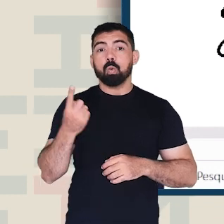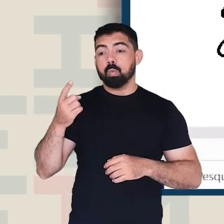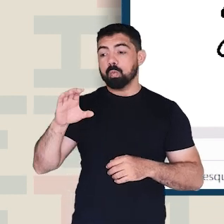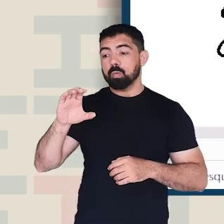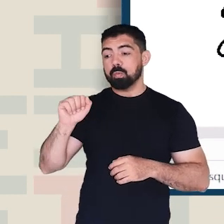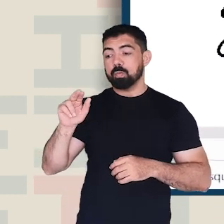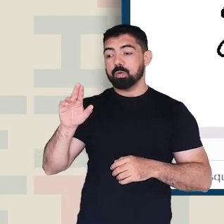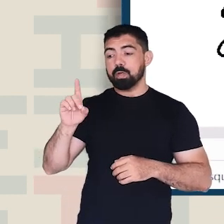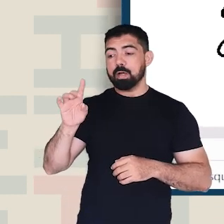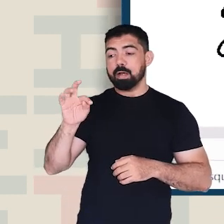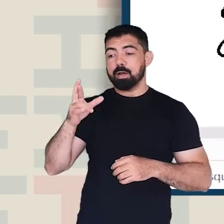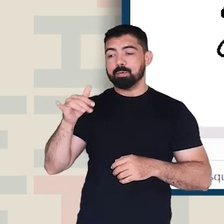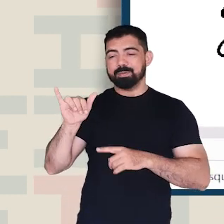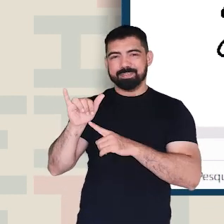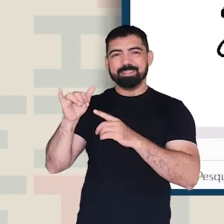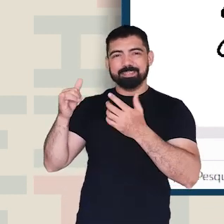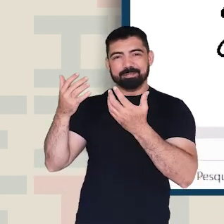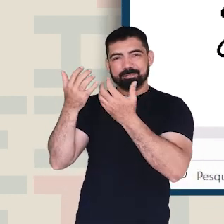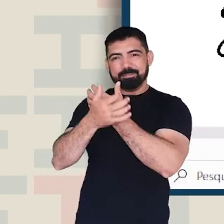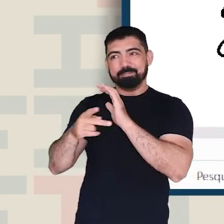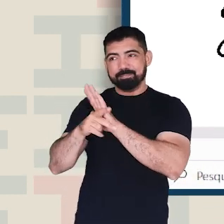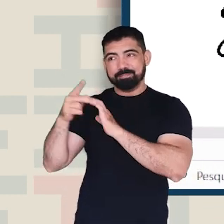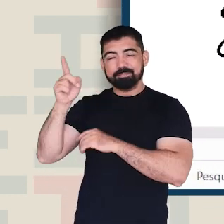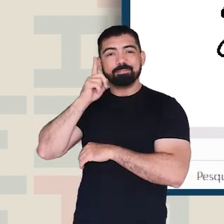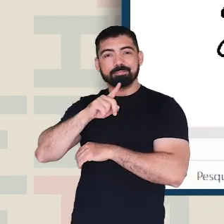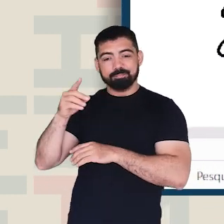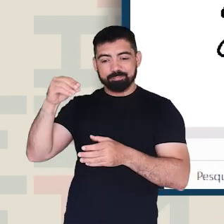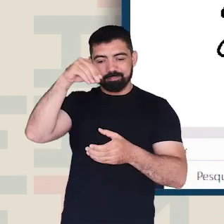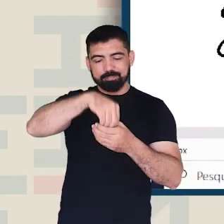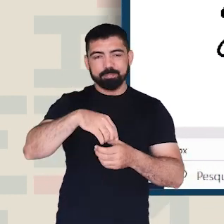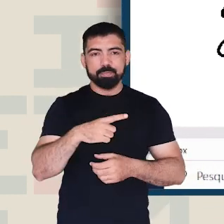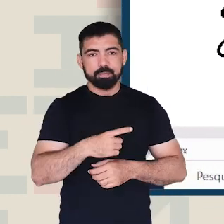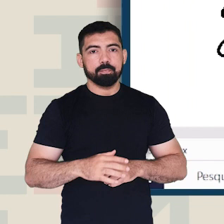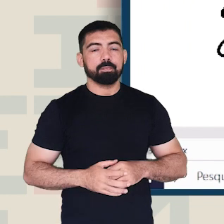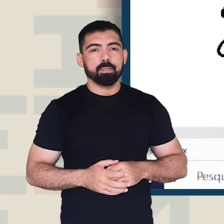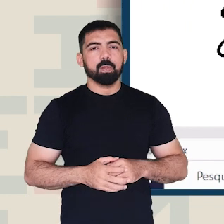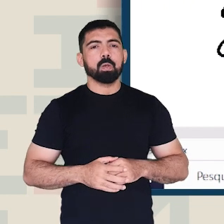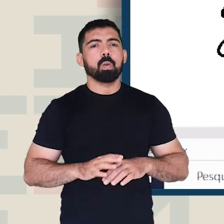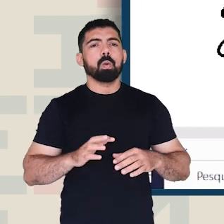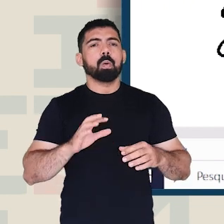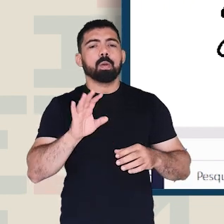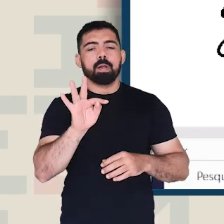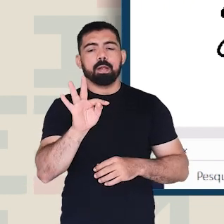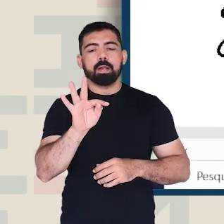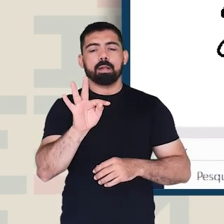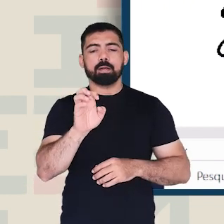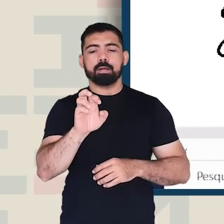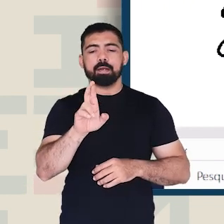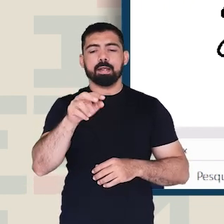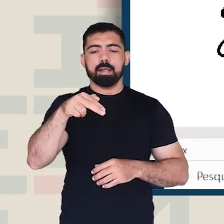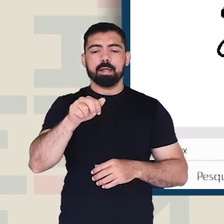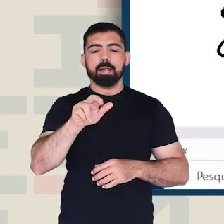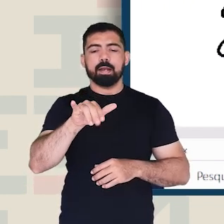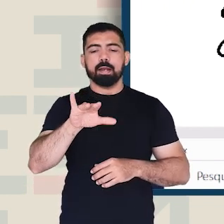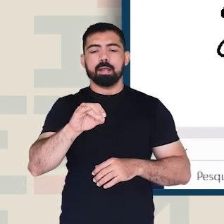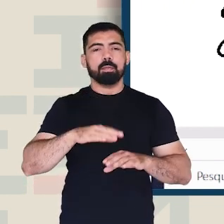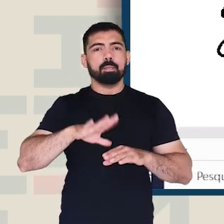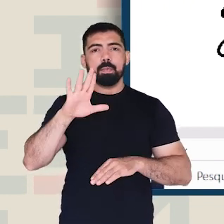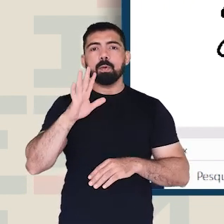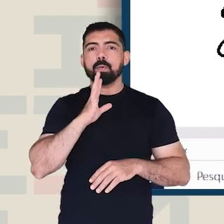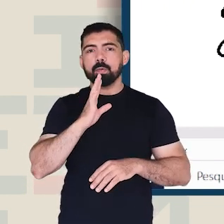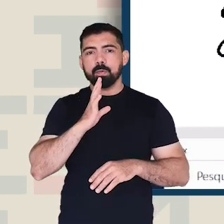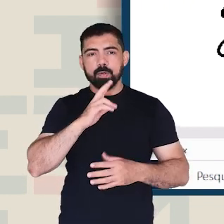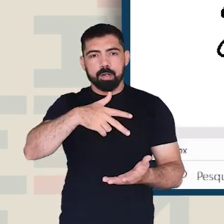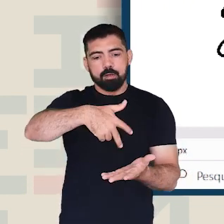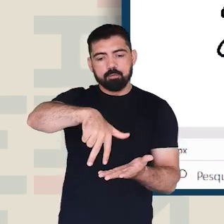aí como binário. Para ternário, os ritmos mais conhecidos são a valsa